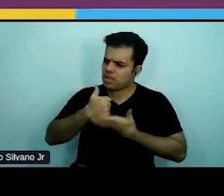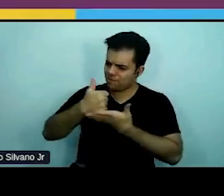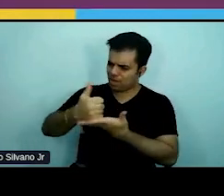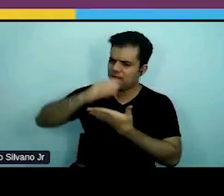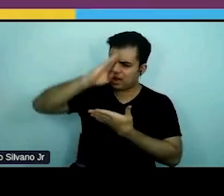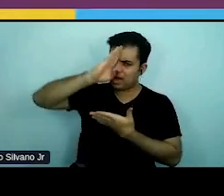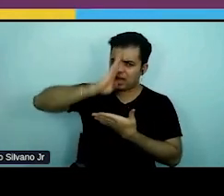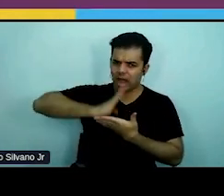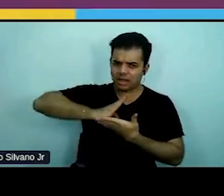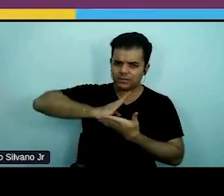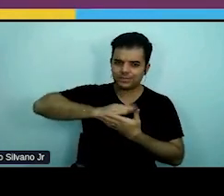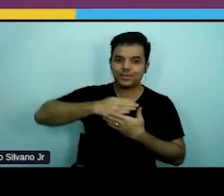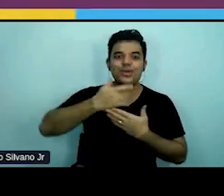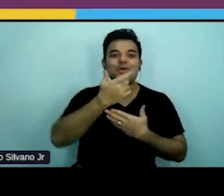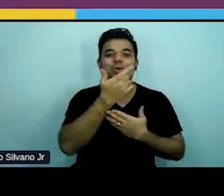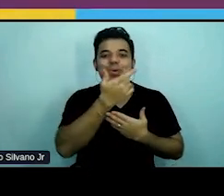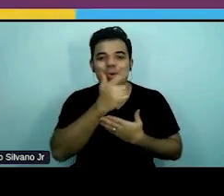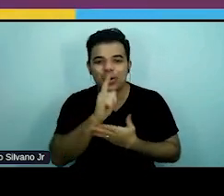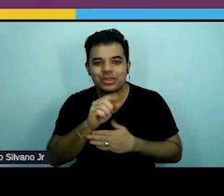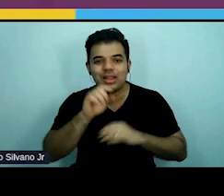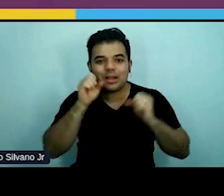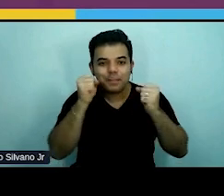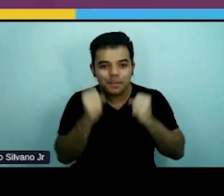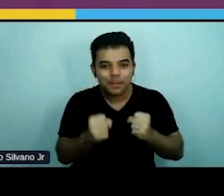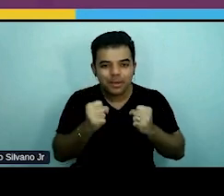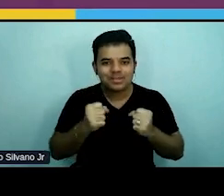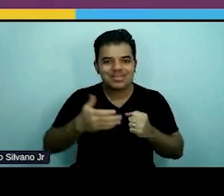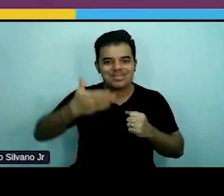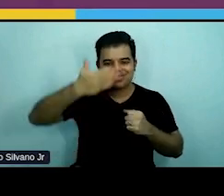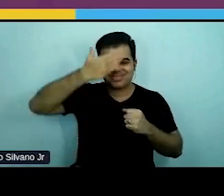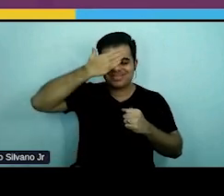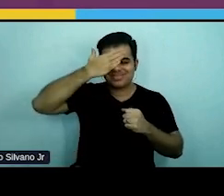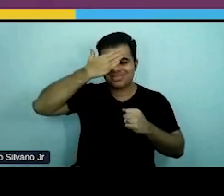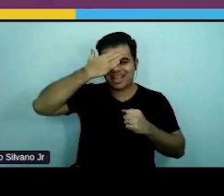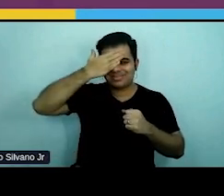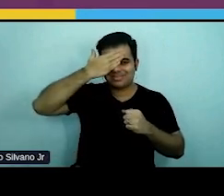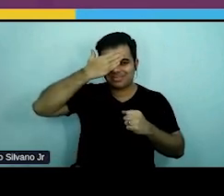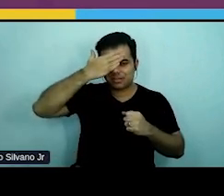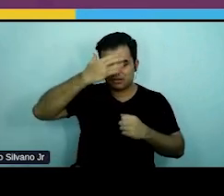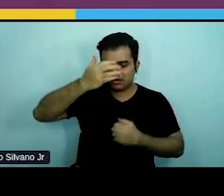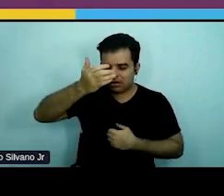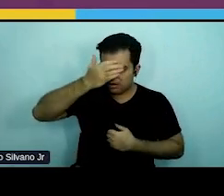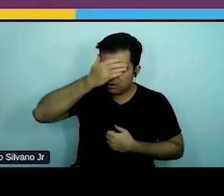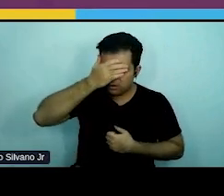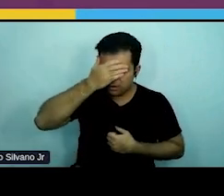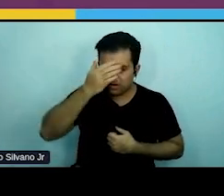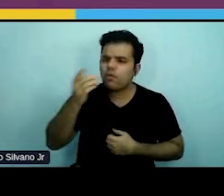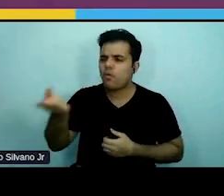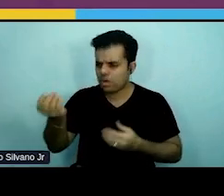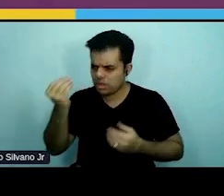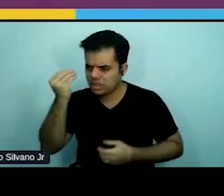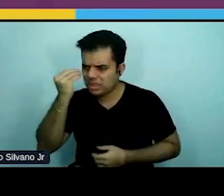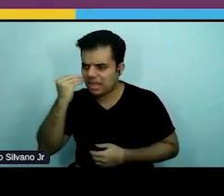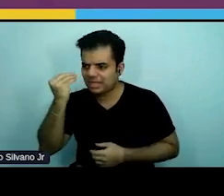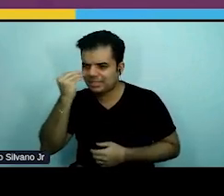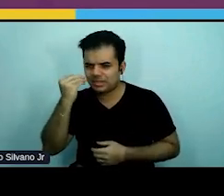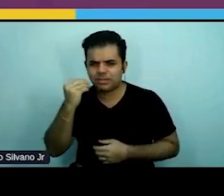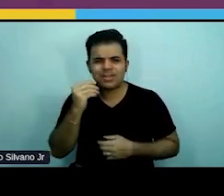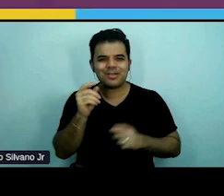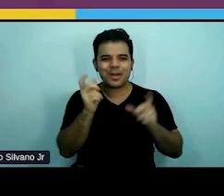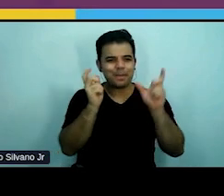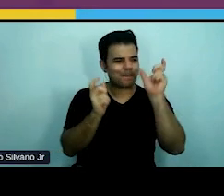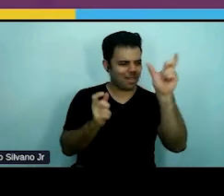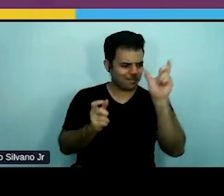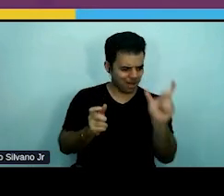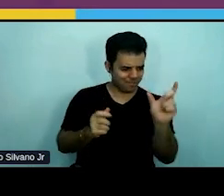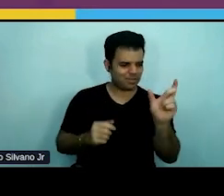na testa, né? Testa isso para mim. E aí, né, esses exemplos aí, eles trazem